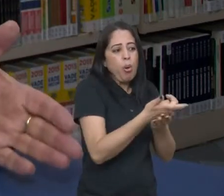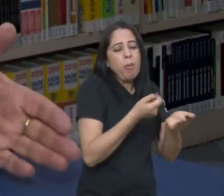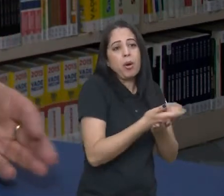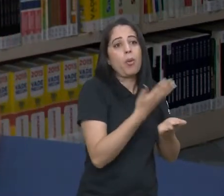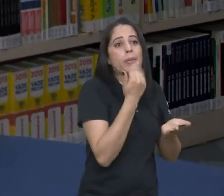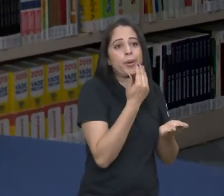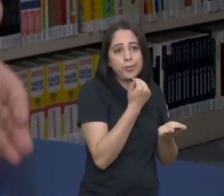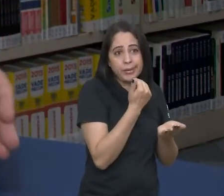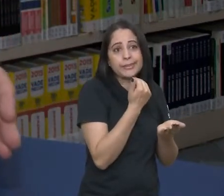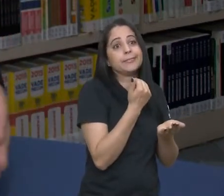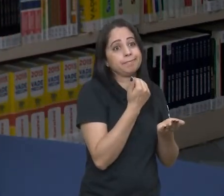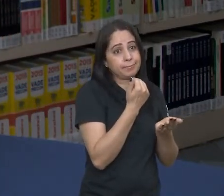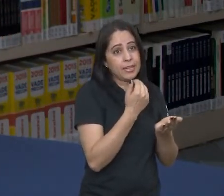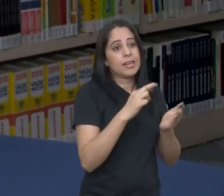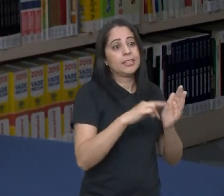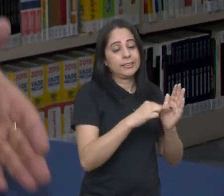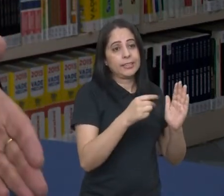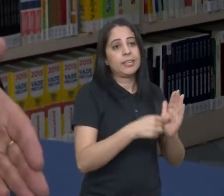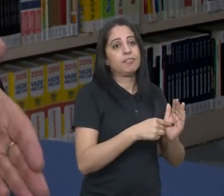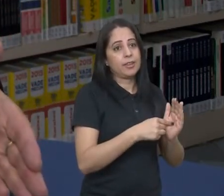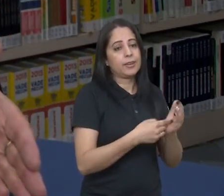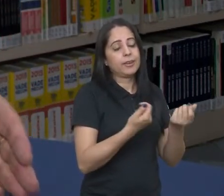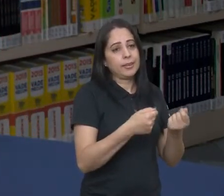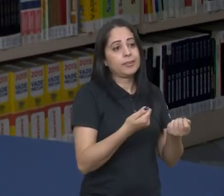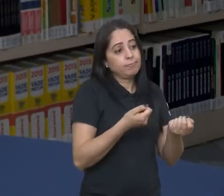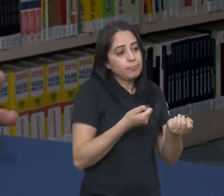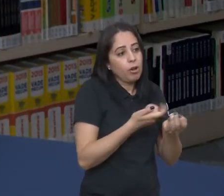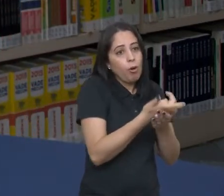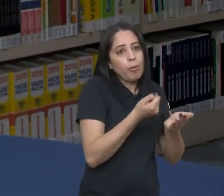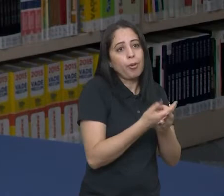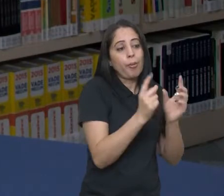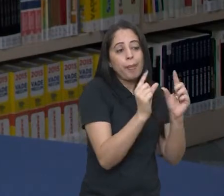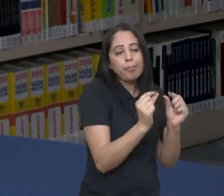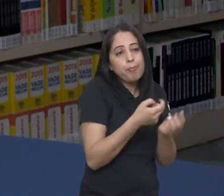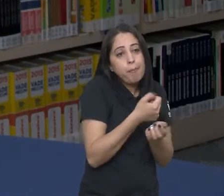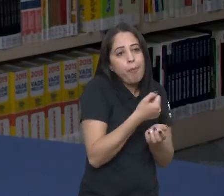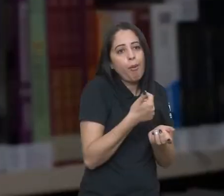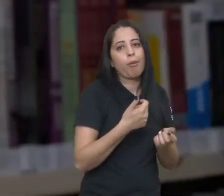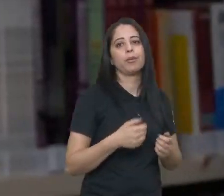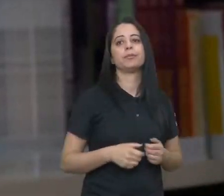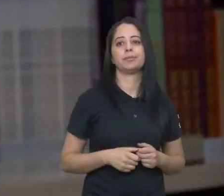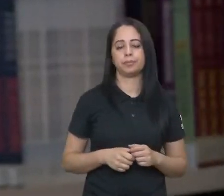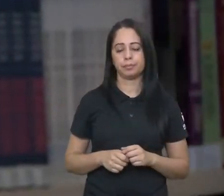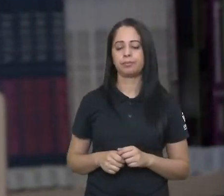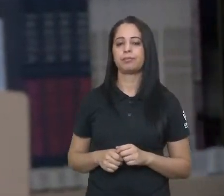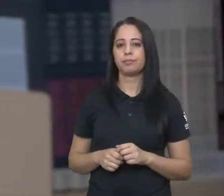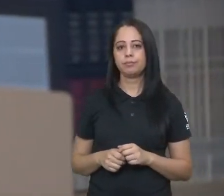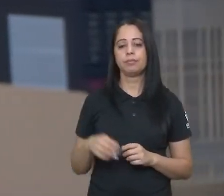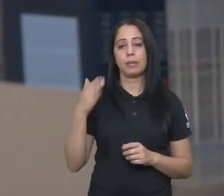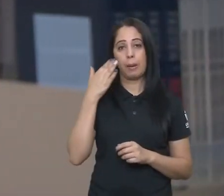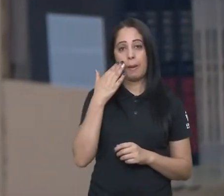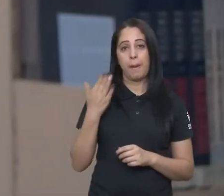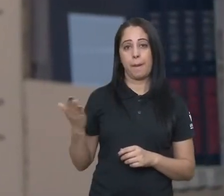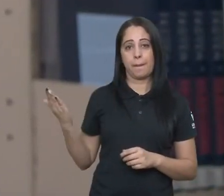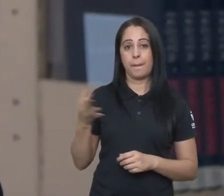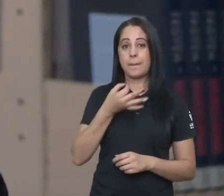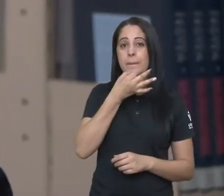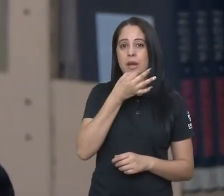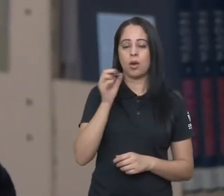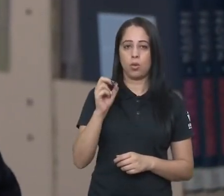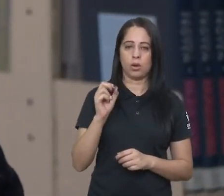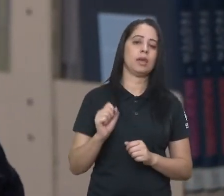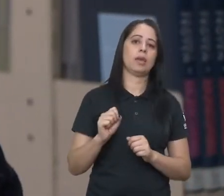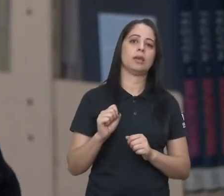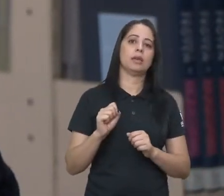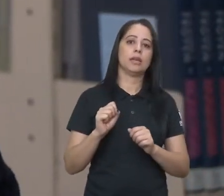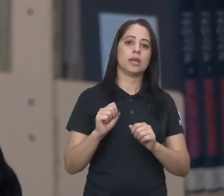teve deflação. Está tendo aumento, ela teve que comprar menos. Então, por isso que é complicado. Ainda assim, o economista acredita que o